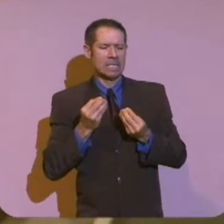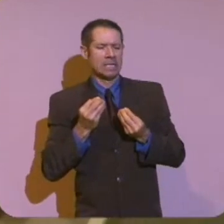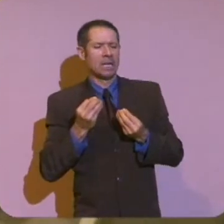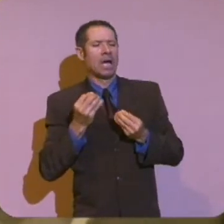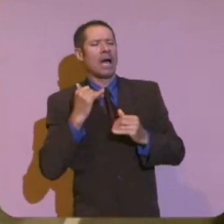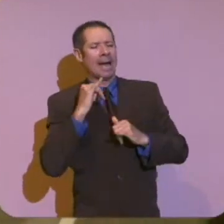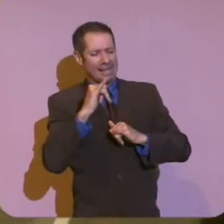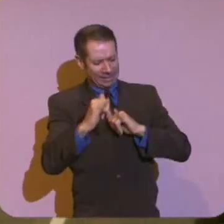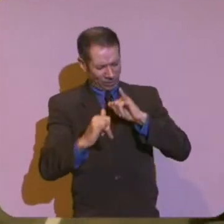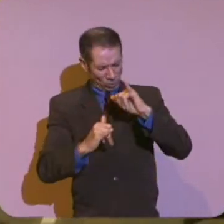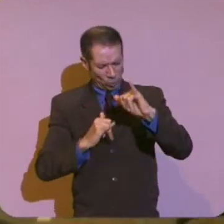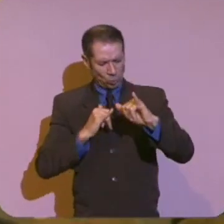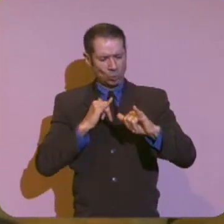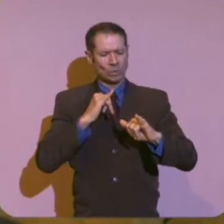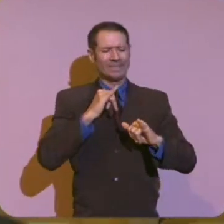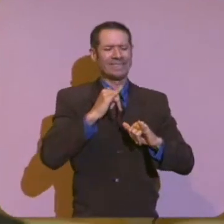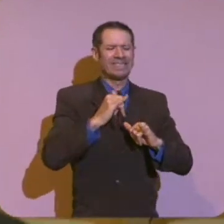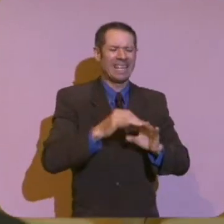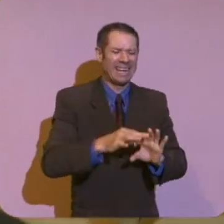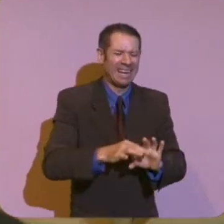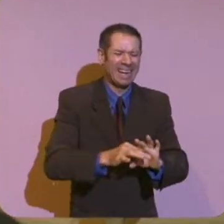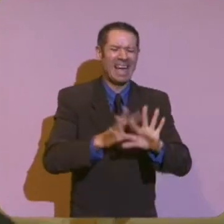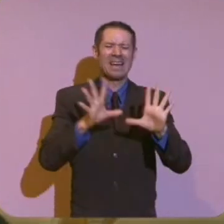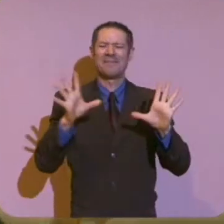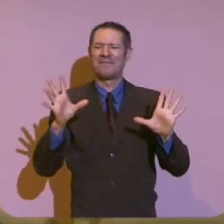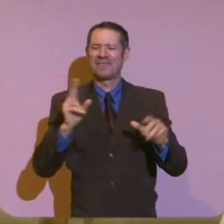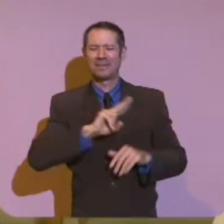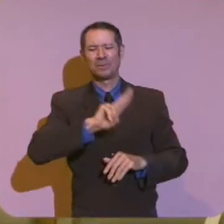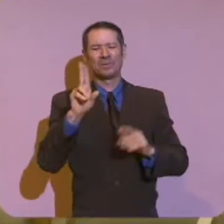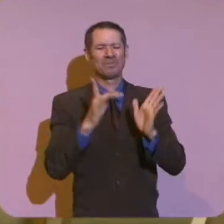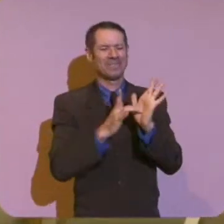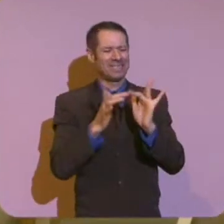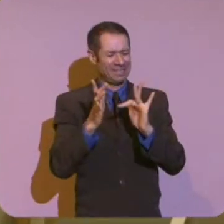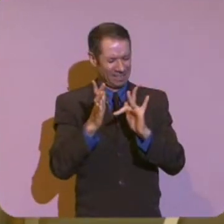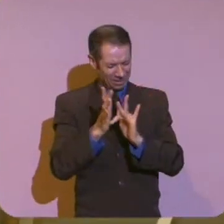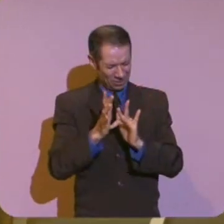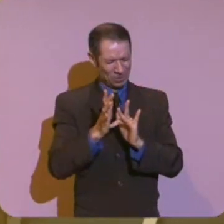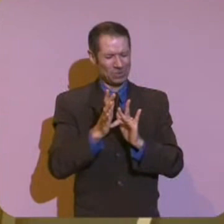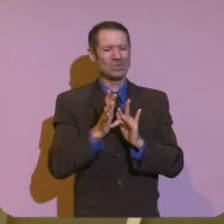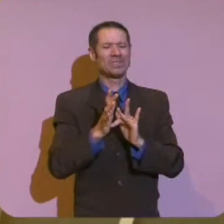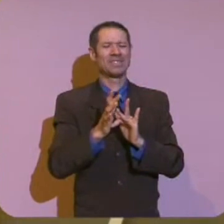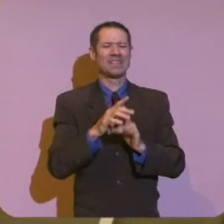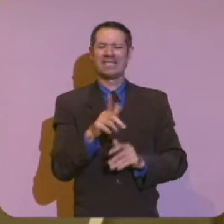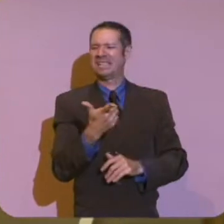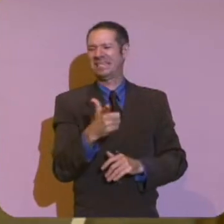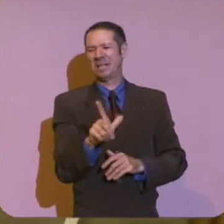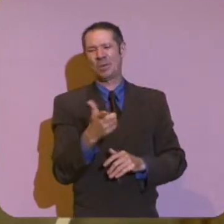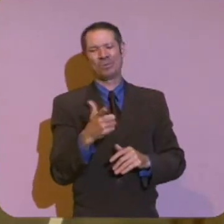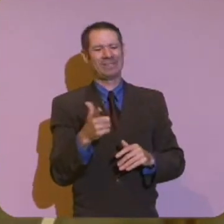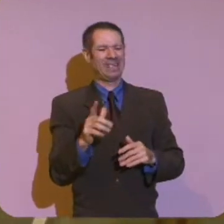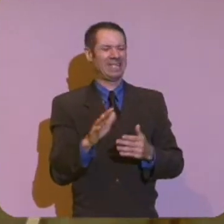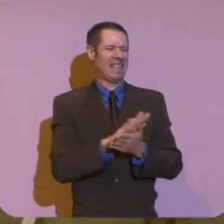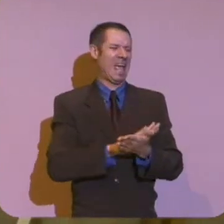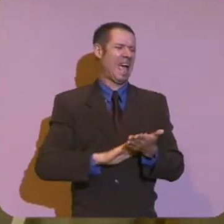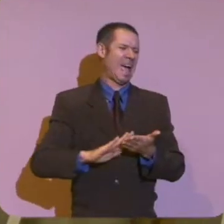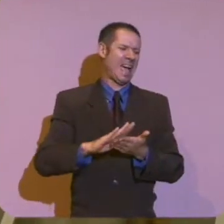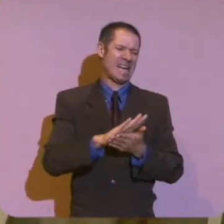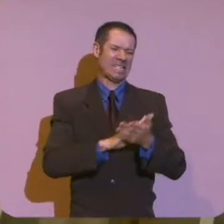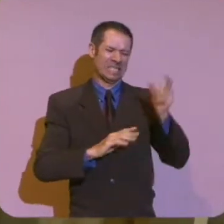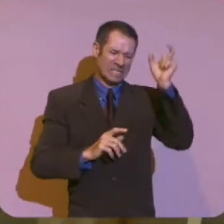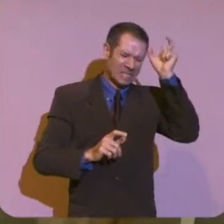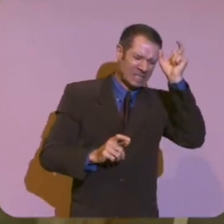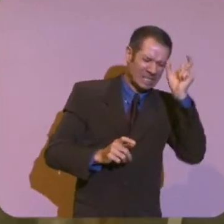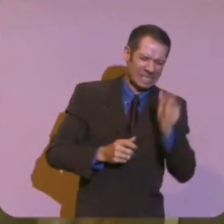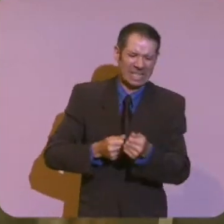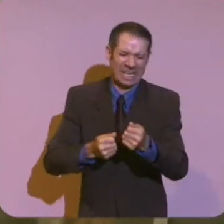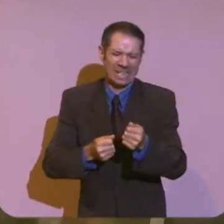escutem que eles são livres no nome de Jesus, que não tem mais nenhuma amarra de Satanás